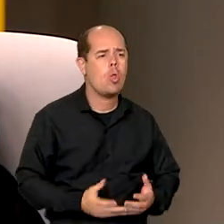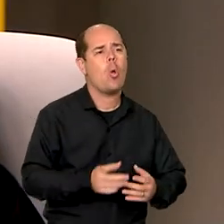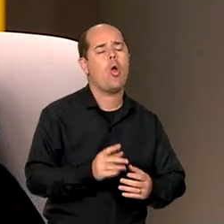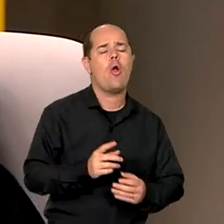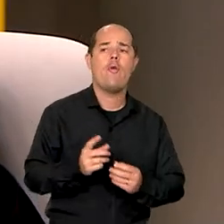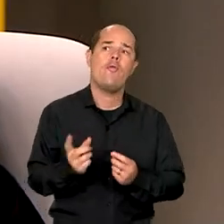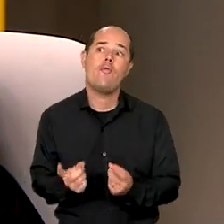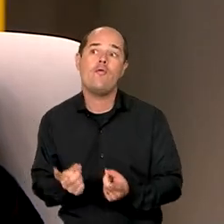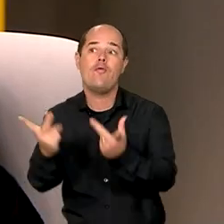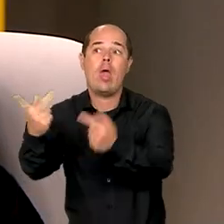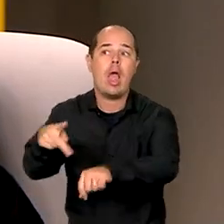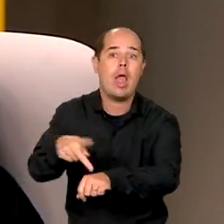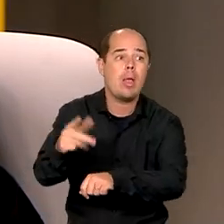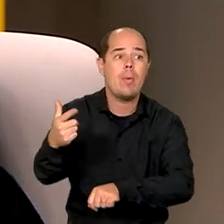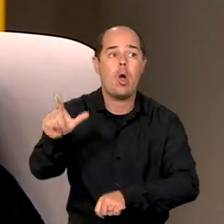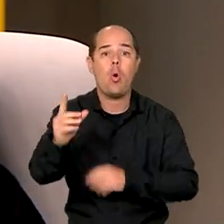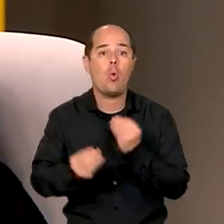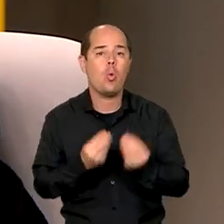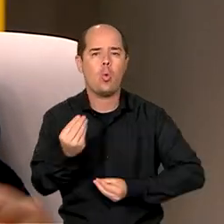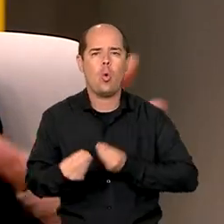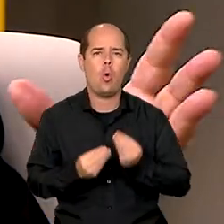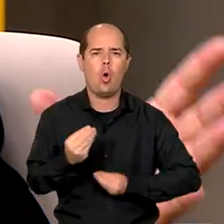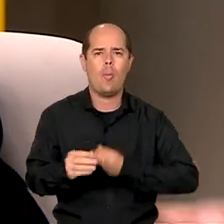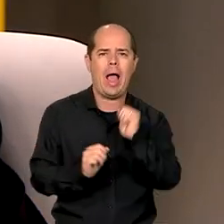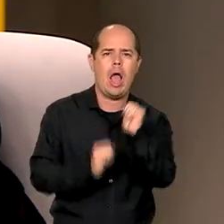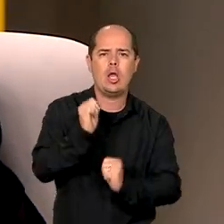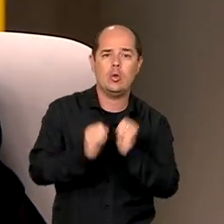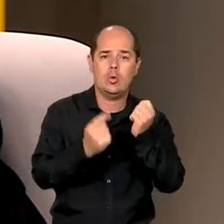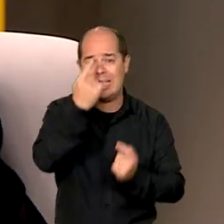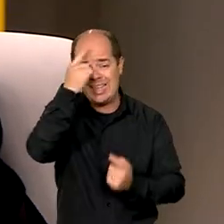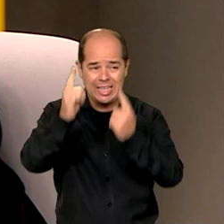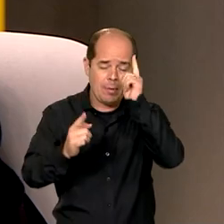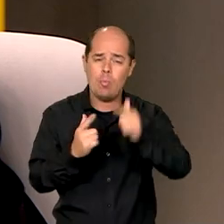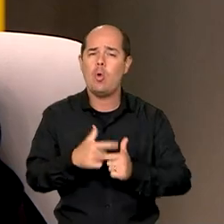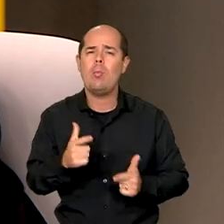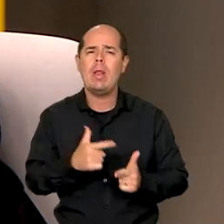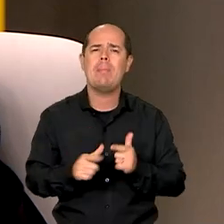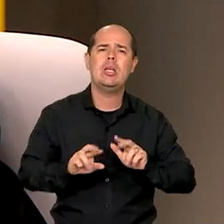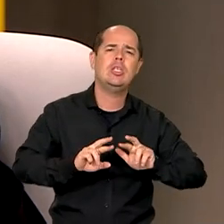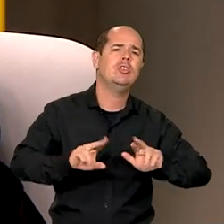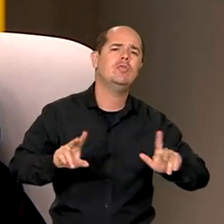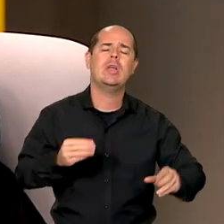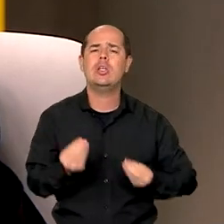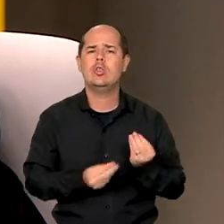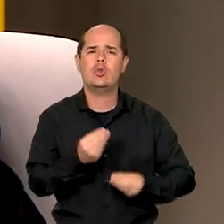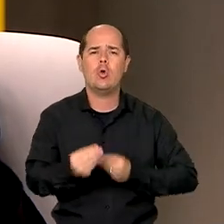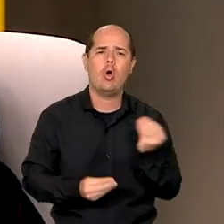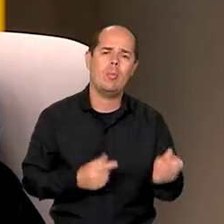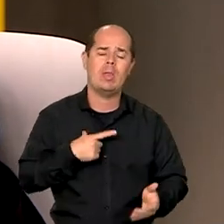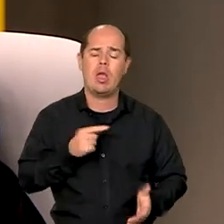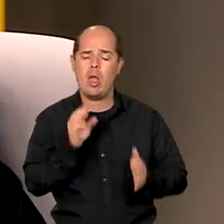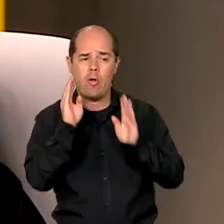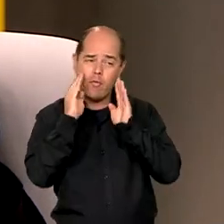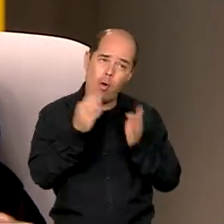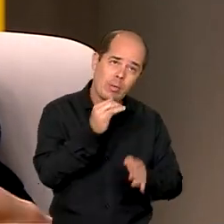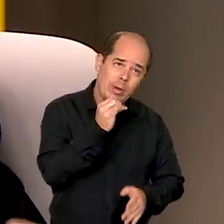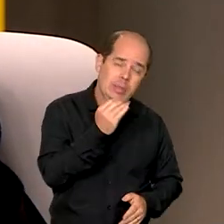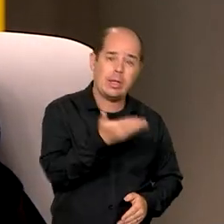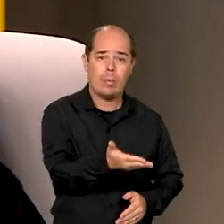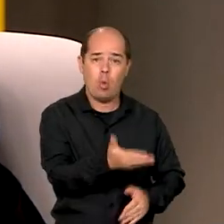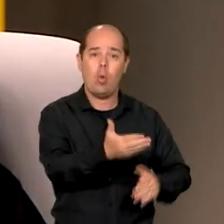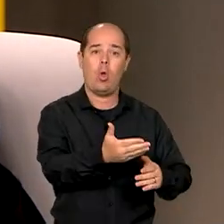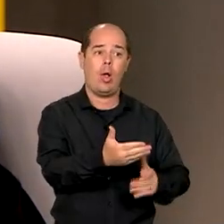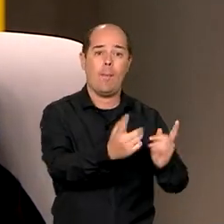problemas que as indústrias criativas enfrentam, problemas específicos do setor de música, problemas específicos do setor de teatro,